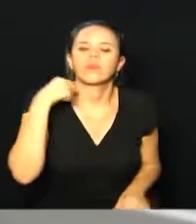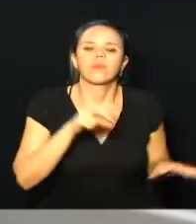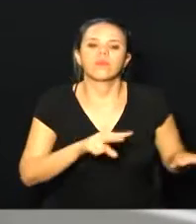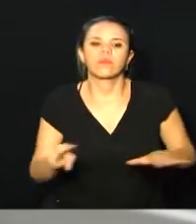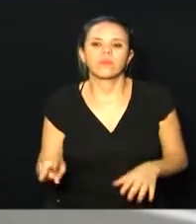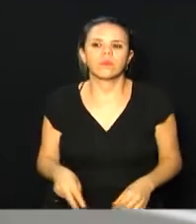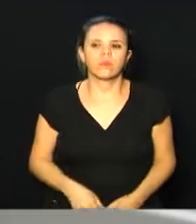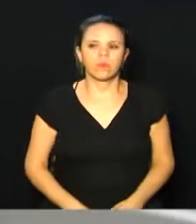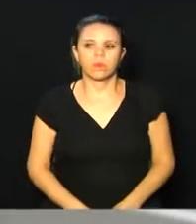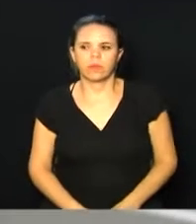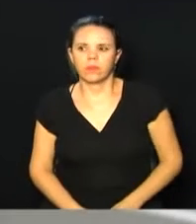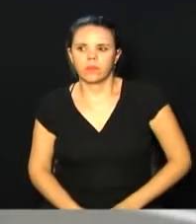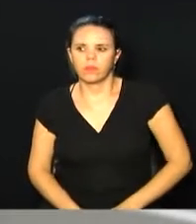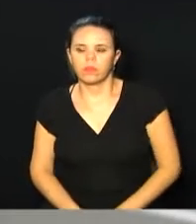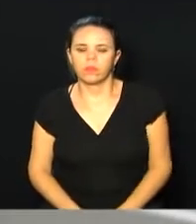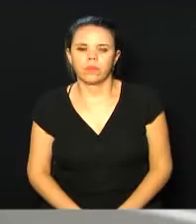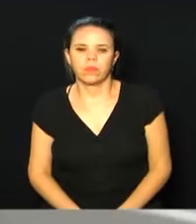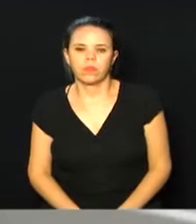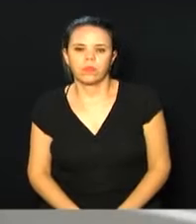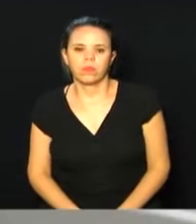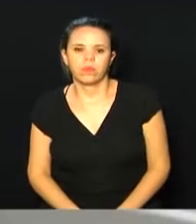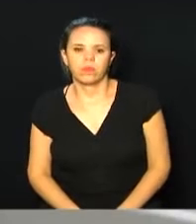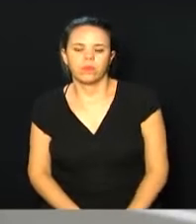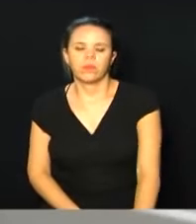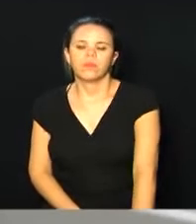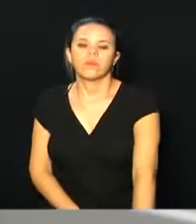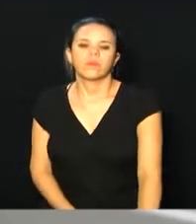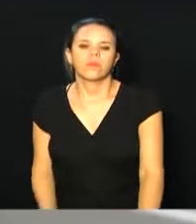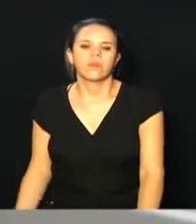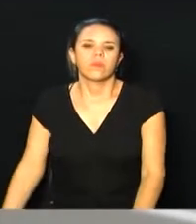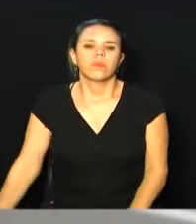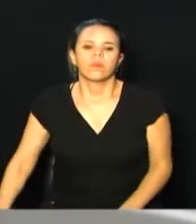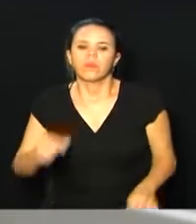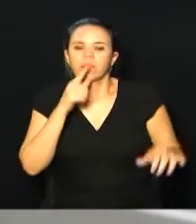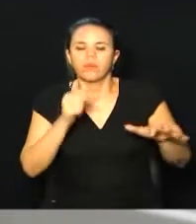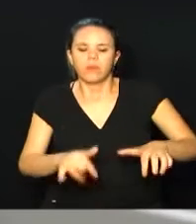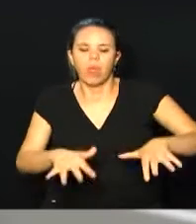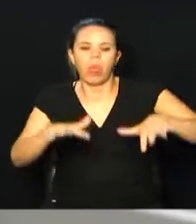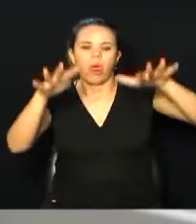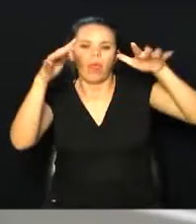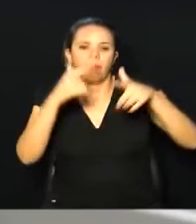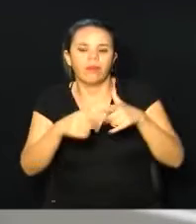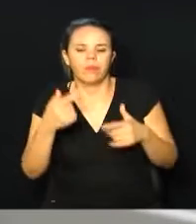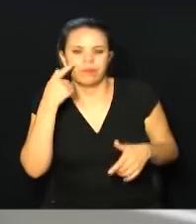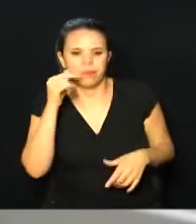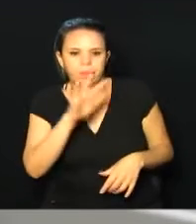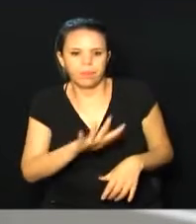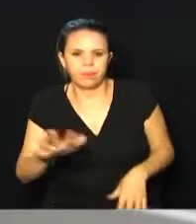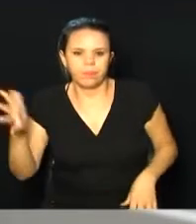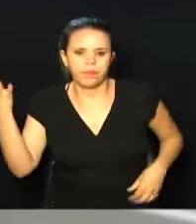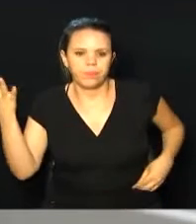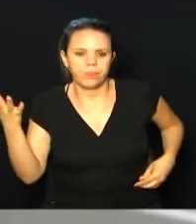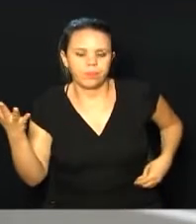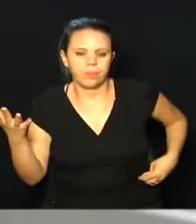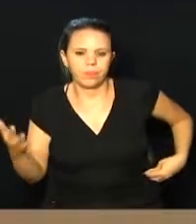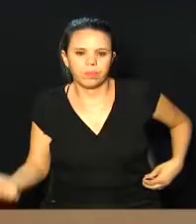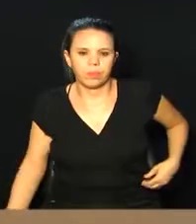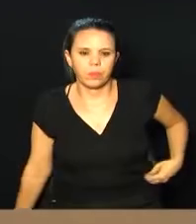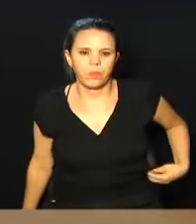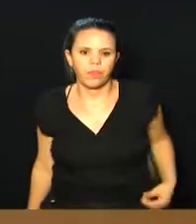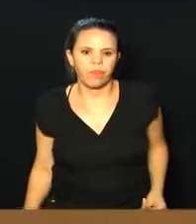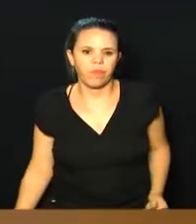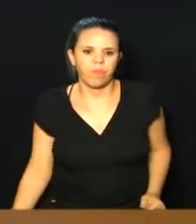semana, que tiveram essa questão do alagamento, das enchentes. Então, são imagens publicadas, né,